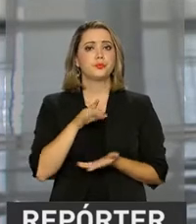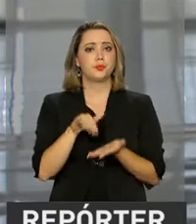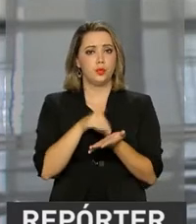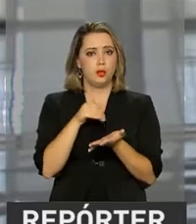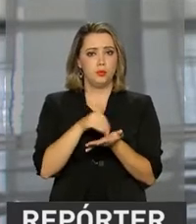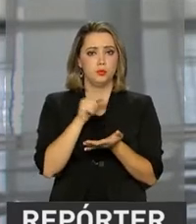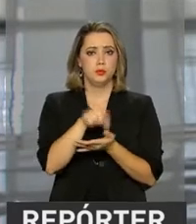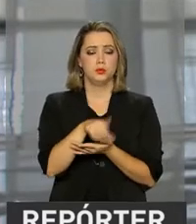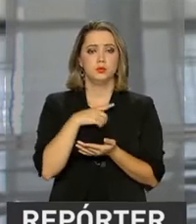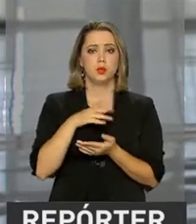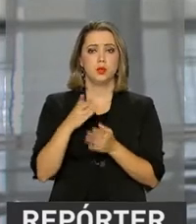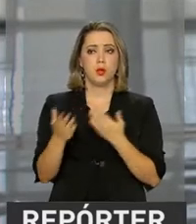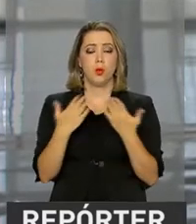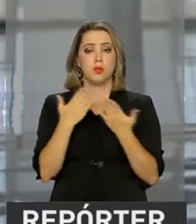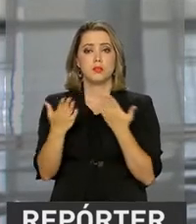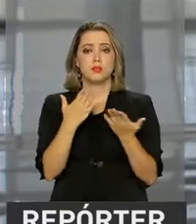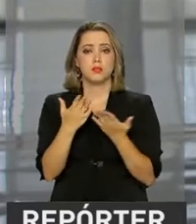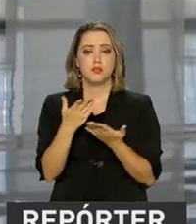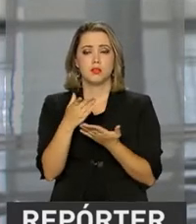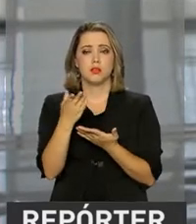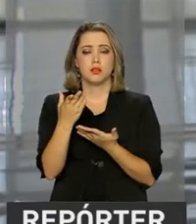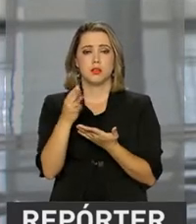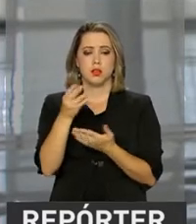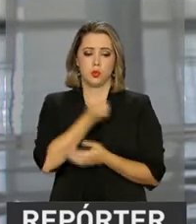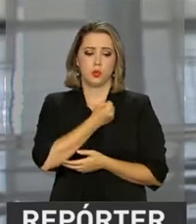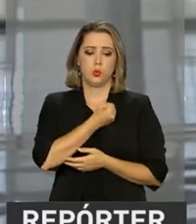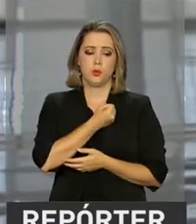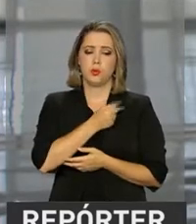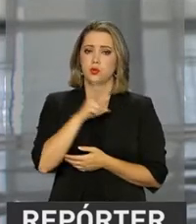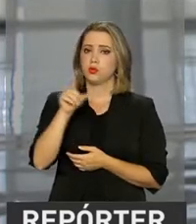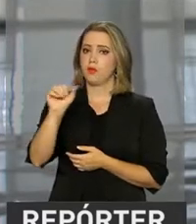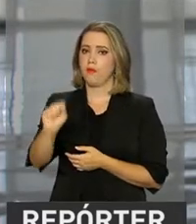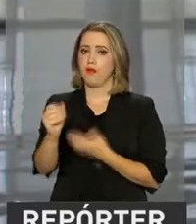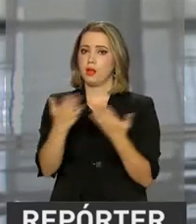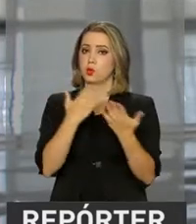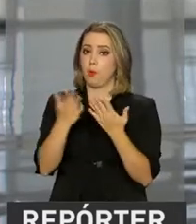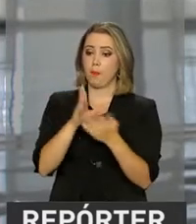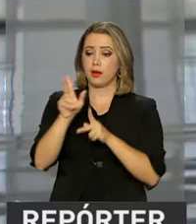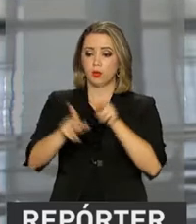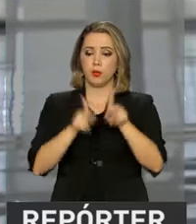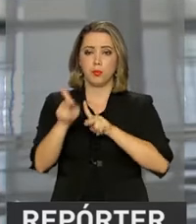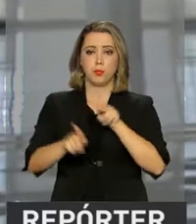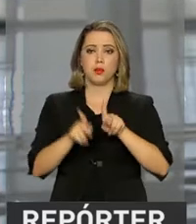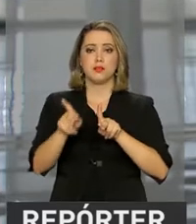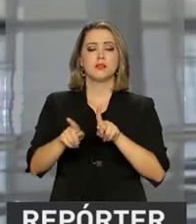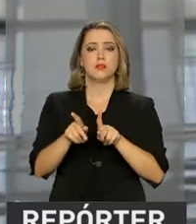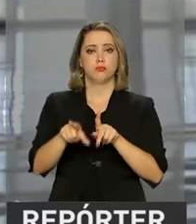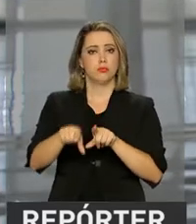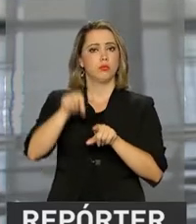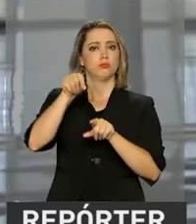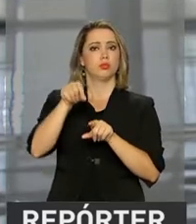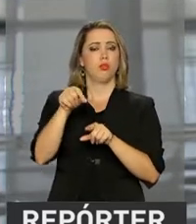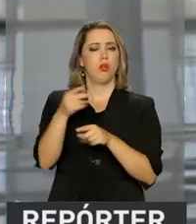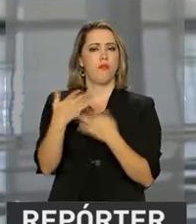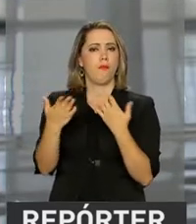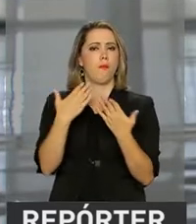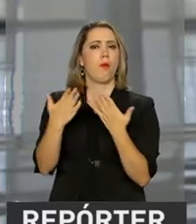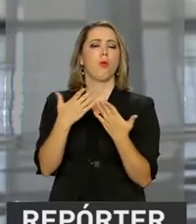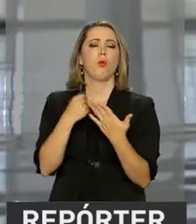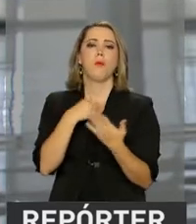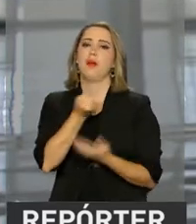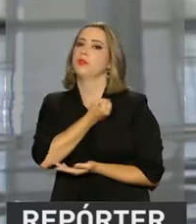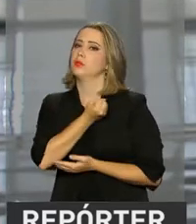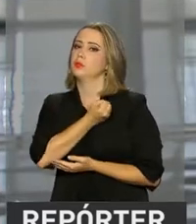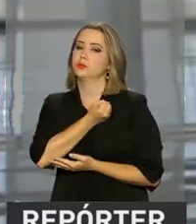será considerado proporcional em relação à população do Estado ou do Distrito Federal em que estiver